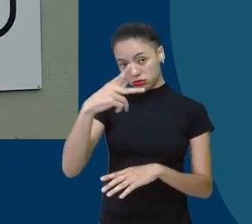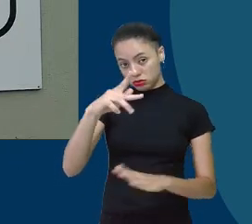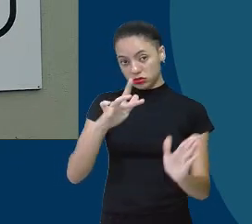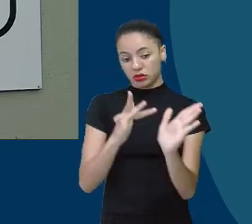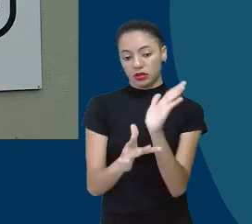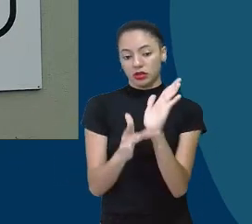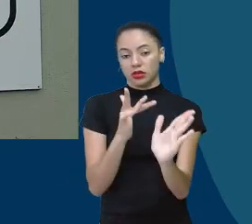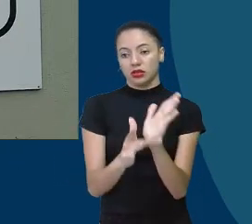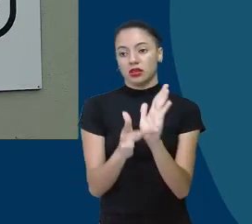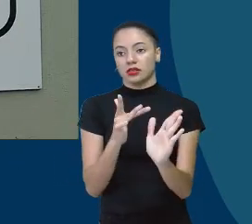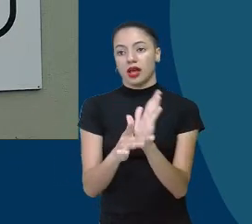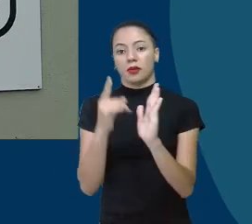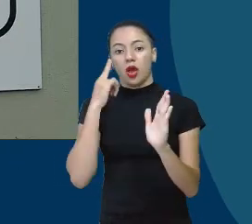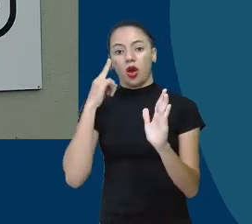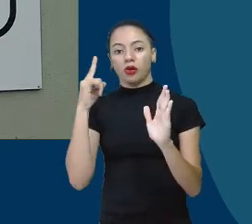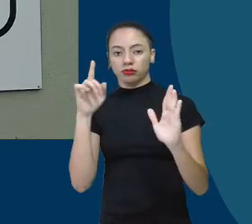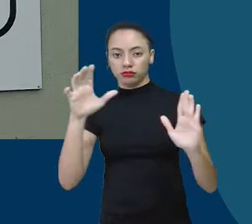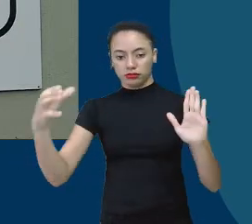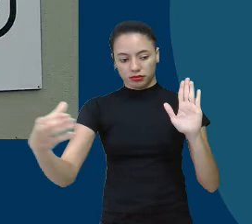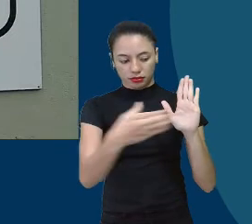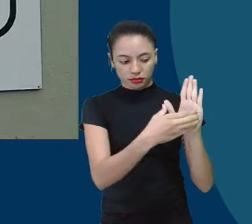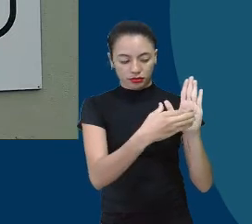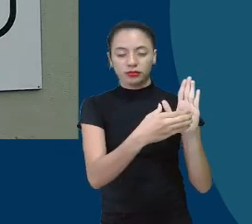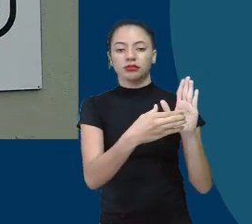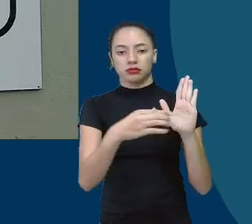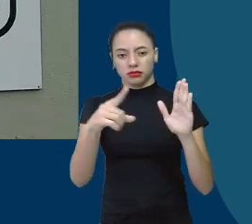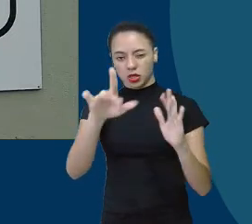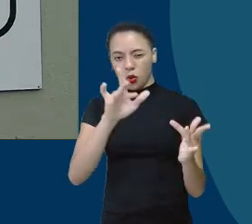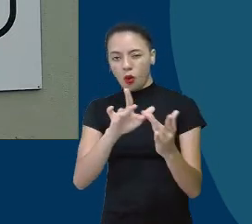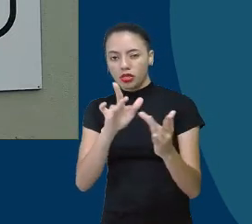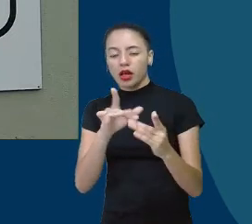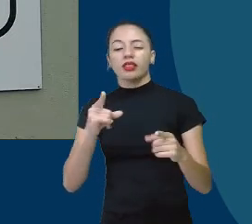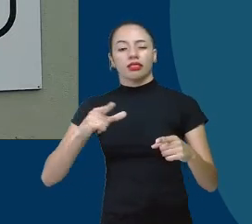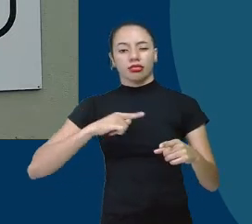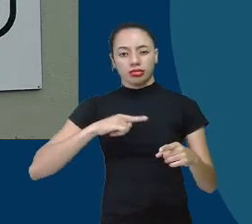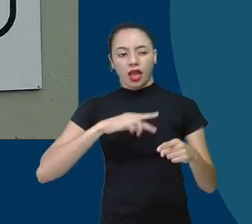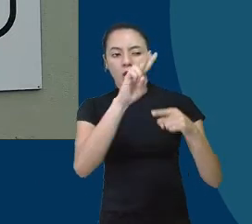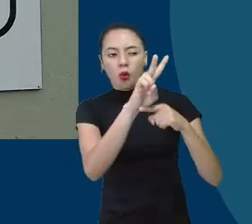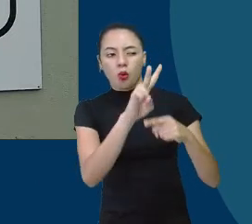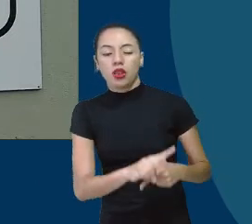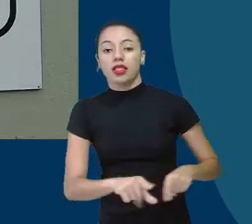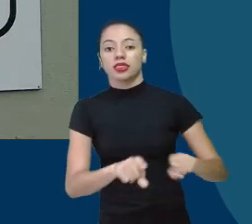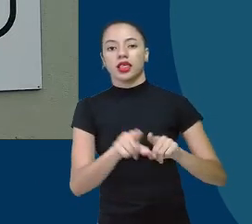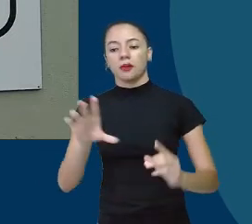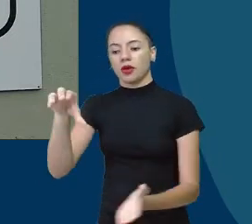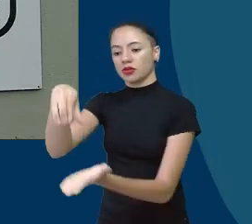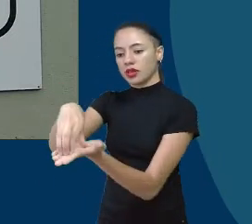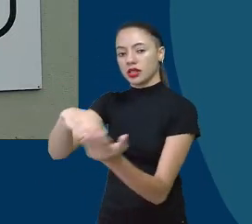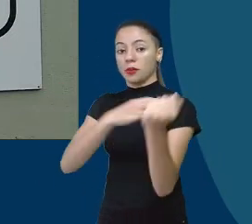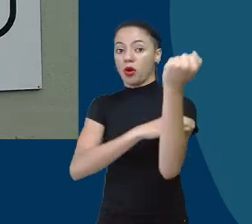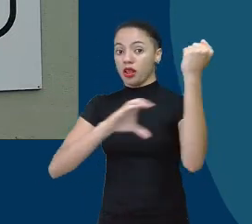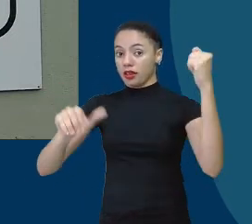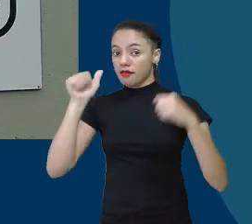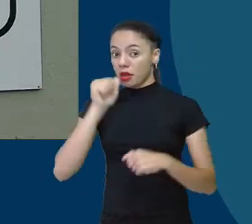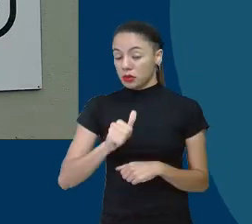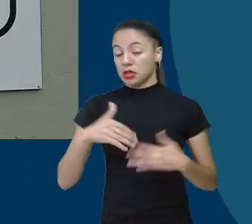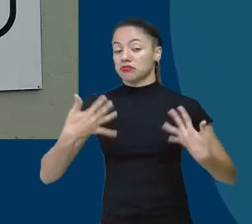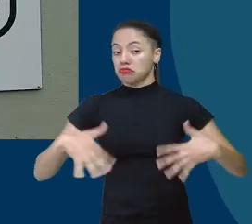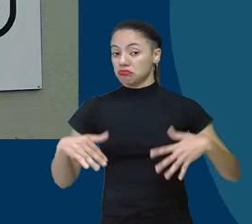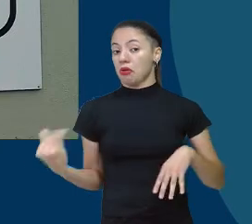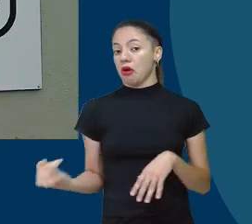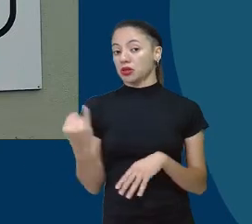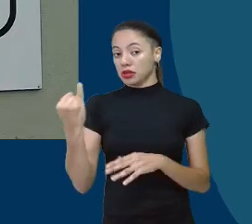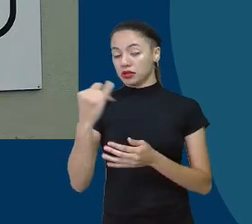em contato, que aí, além desse cuidado, também tem um centro de empoderamento feminino. Vejam só que